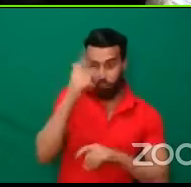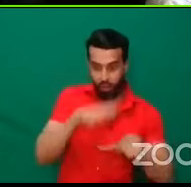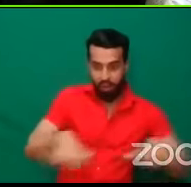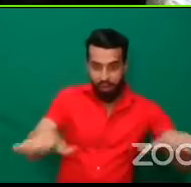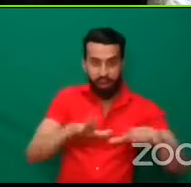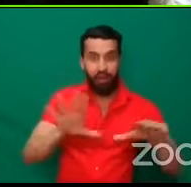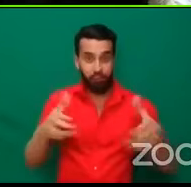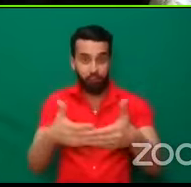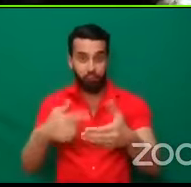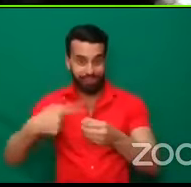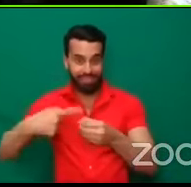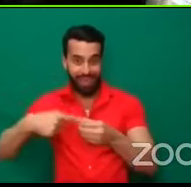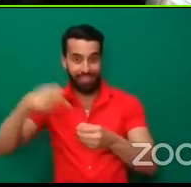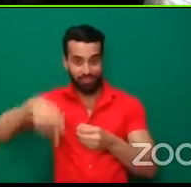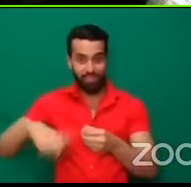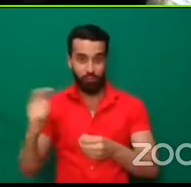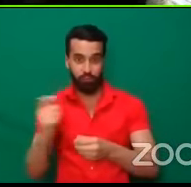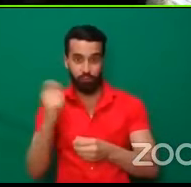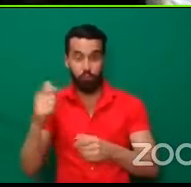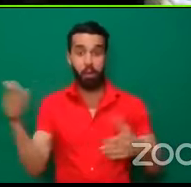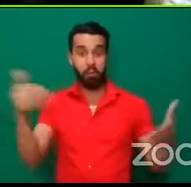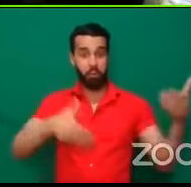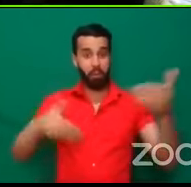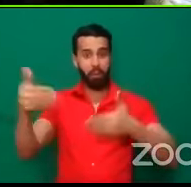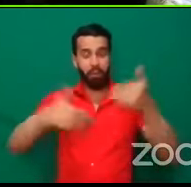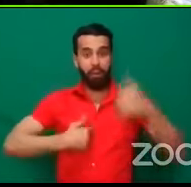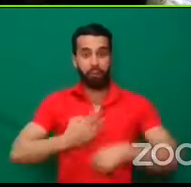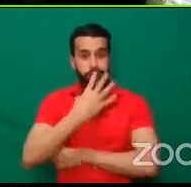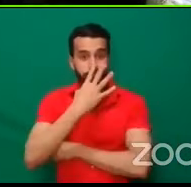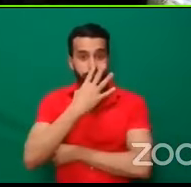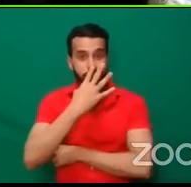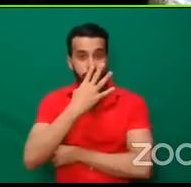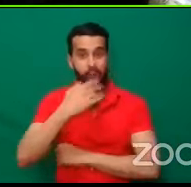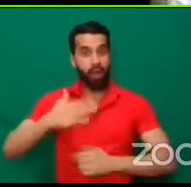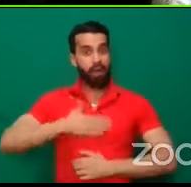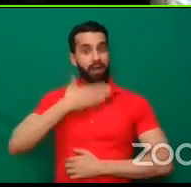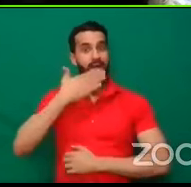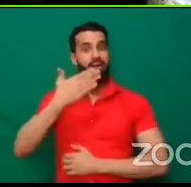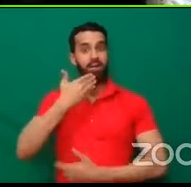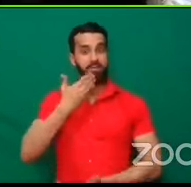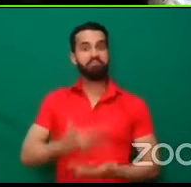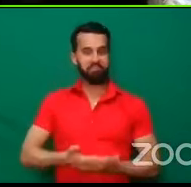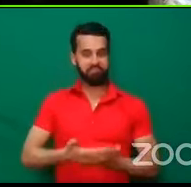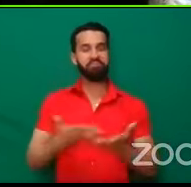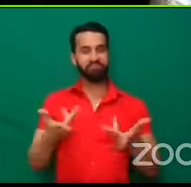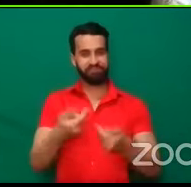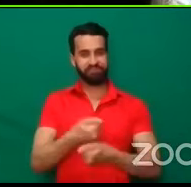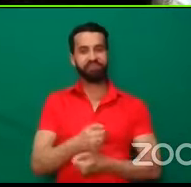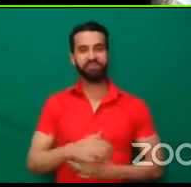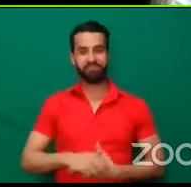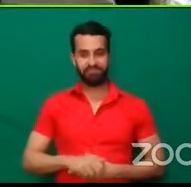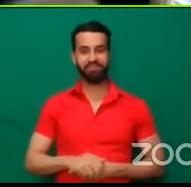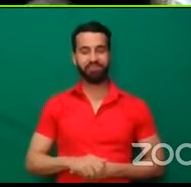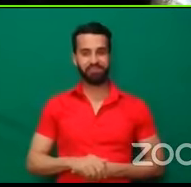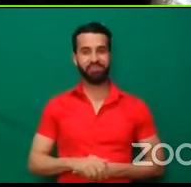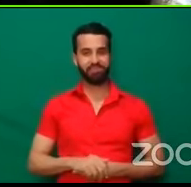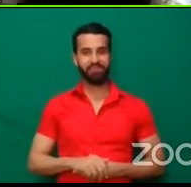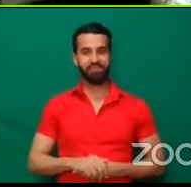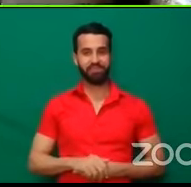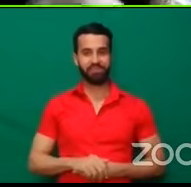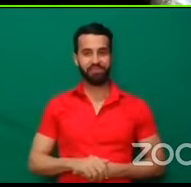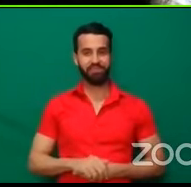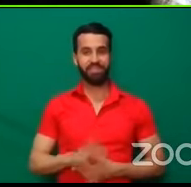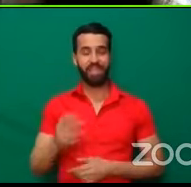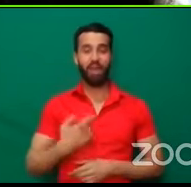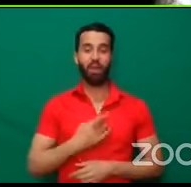aqui da cidade, estavam no festival e piraram muito, né, cara? Eles já conheciam. É que eles já me conheciam do